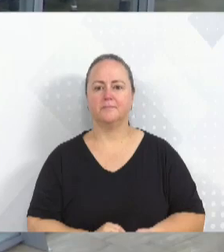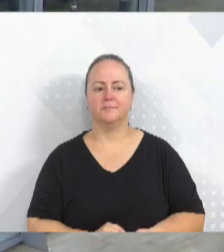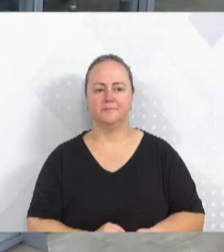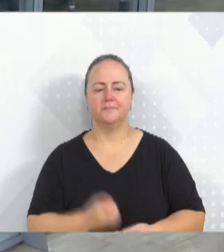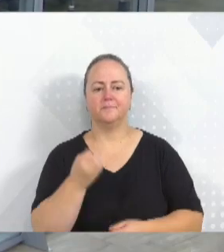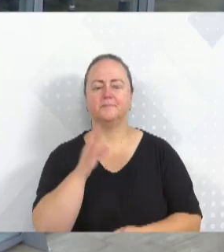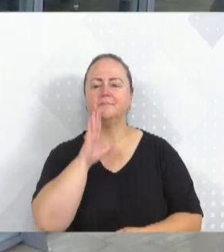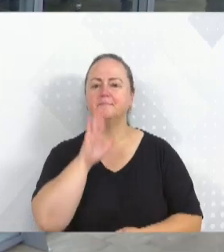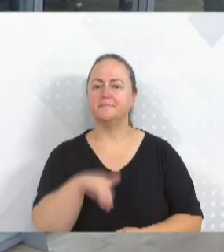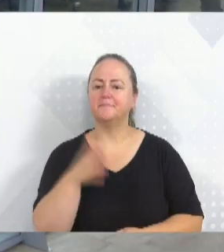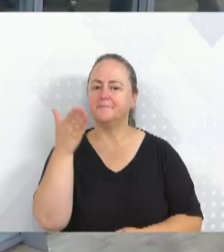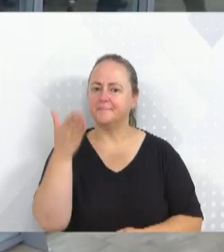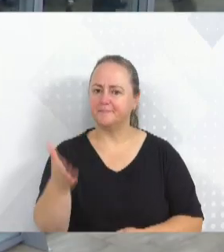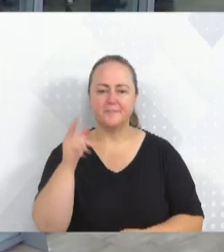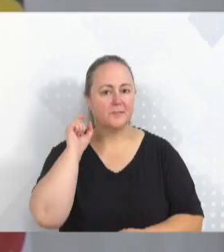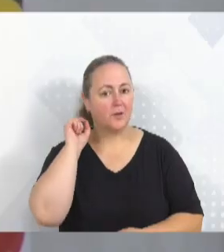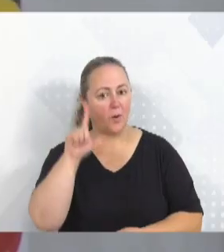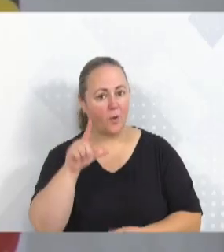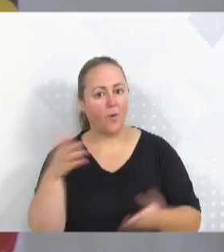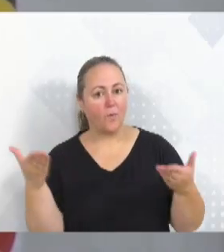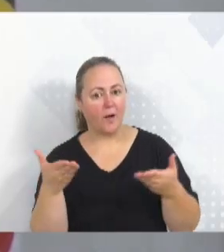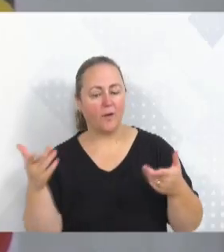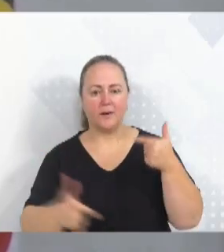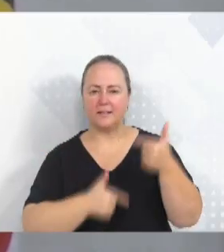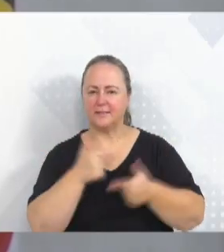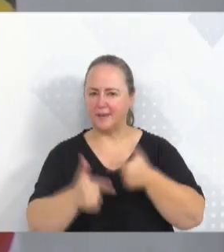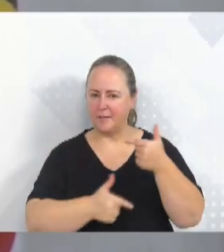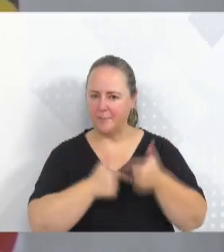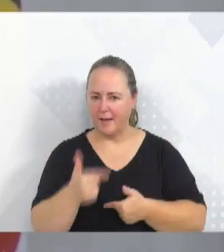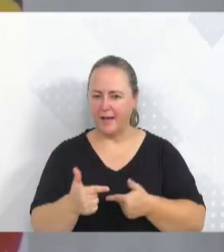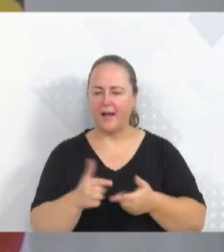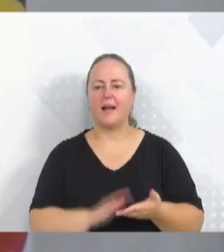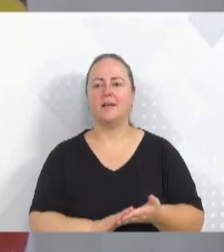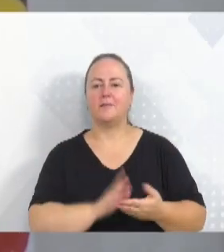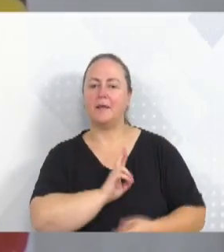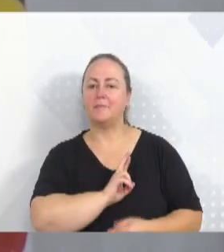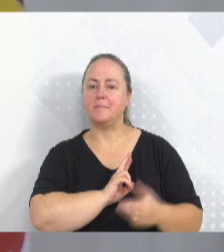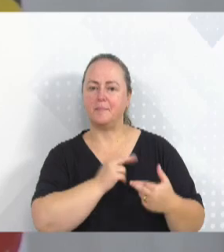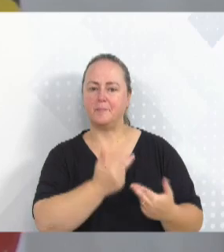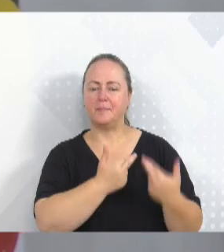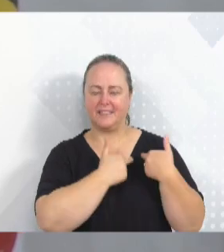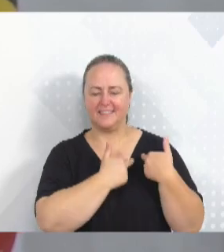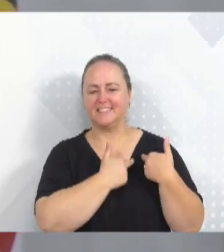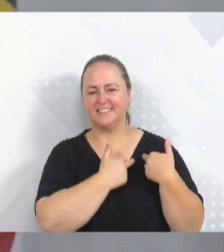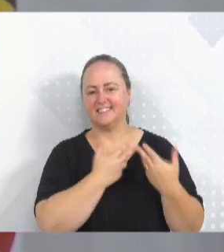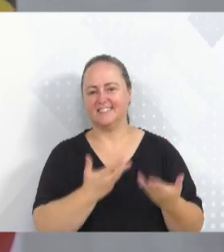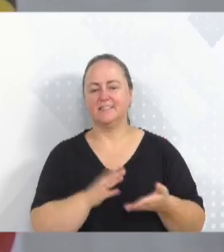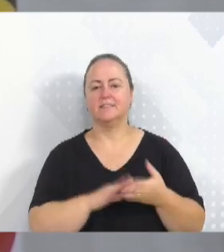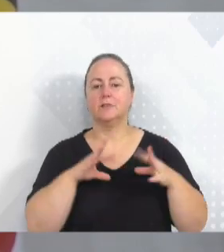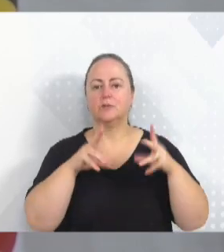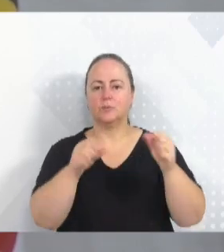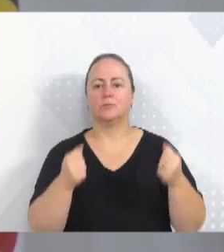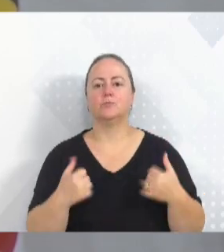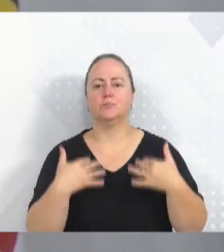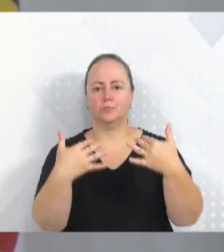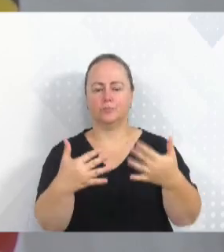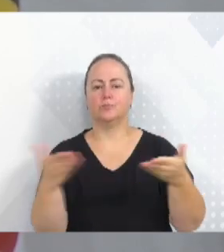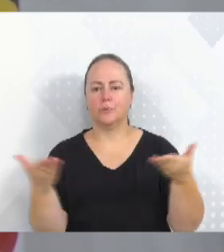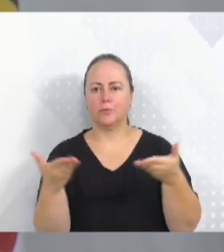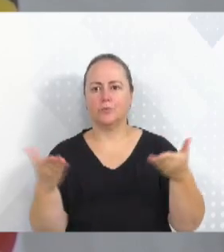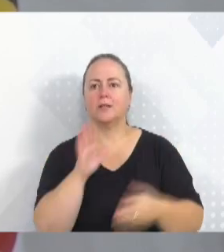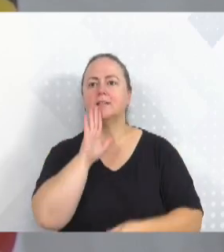Boa tarde Vereador Maurício sugou que horas faz os trabalhos da casa boa tarde a todos os vereadores e é todo público que nos acompanha nesta tarde